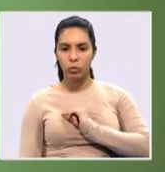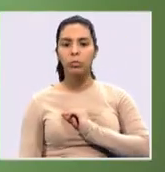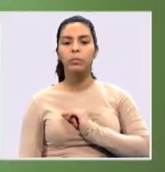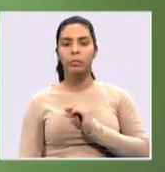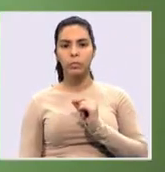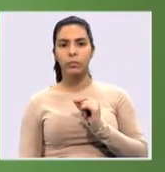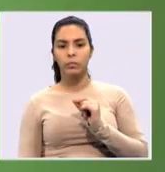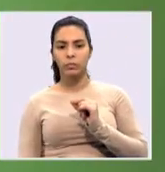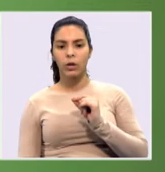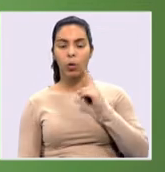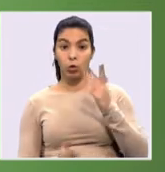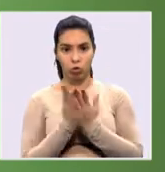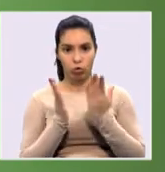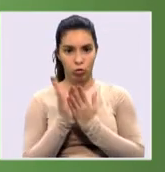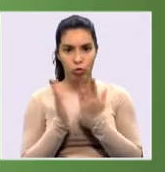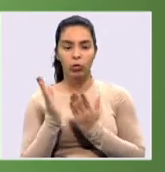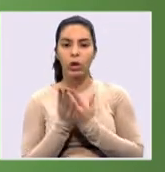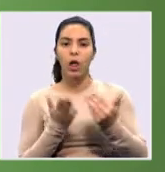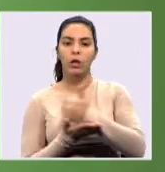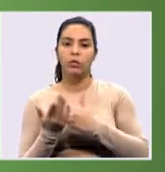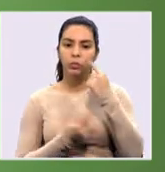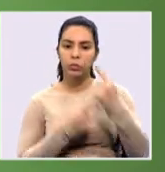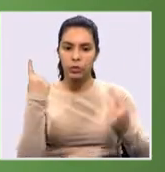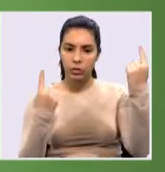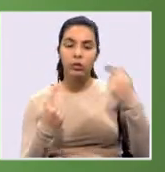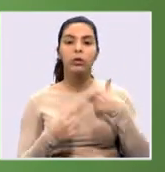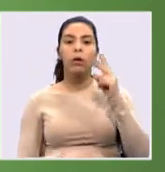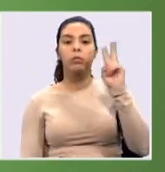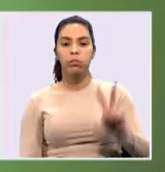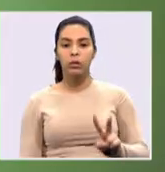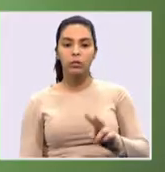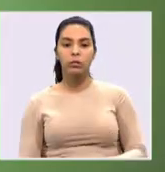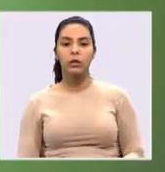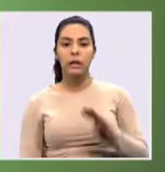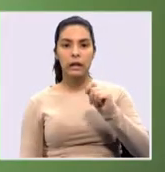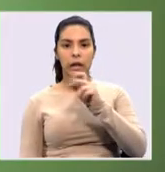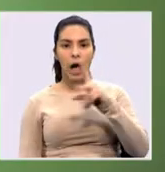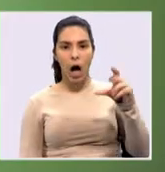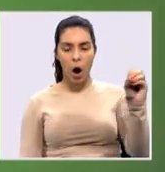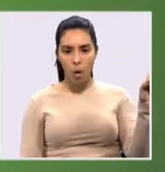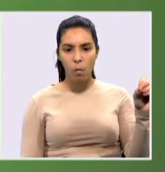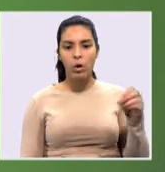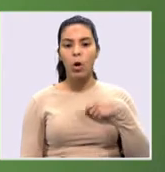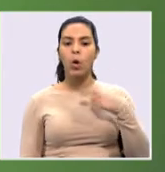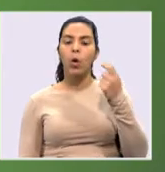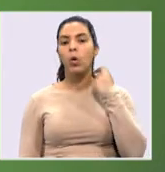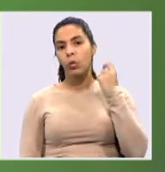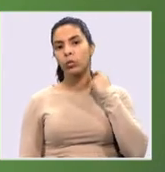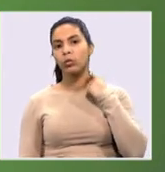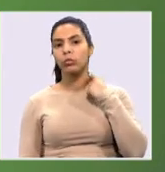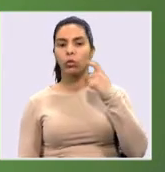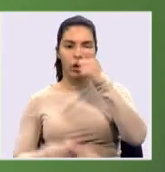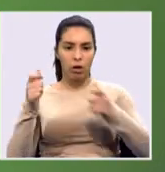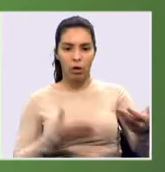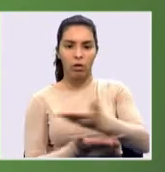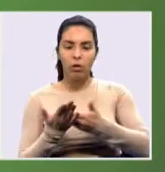Olá, meu nome é Anísia Silva, sou estudante de Relações Públicas e Comunicação Empresarial, estou no segundo ano. Meu nome é Manuel Stock Serrão, sou do curso de Relações